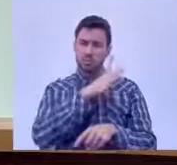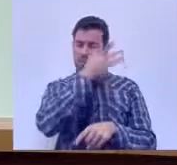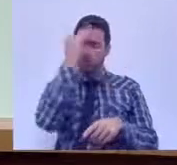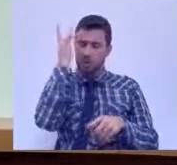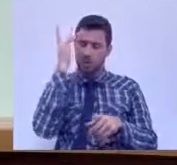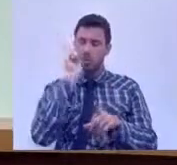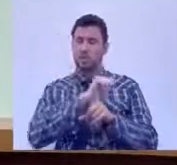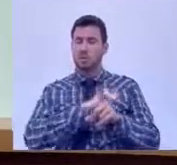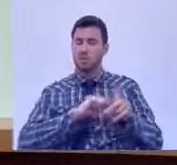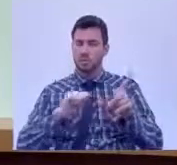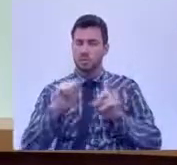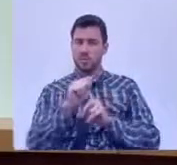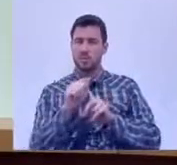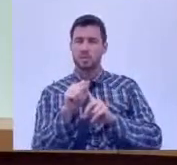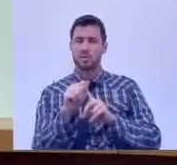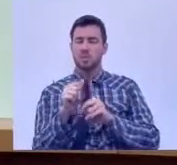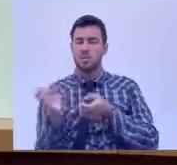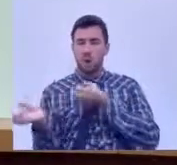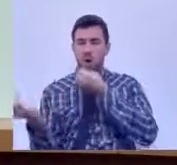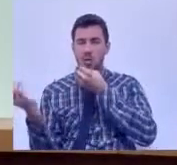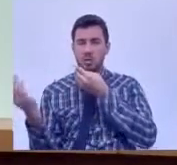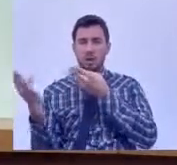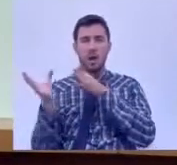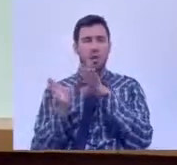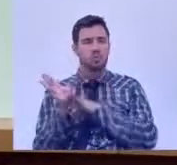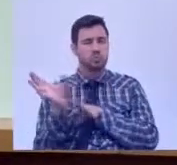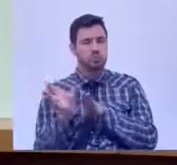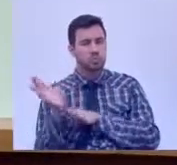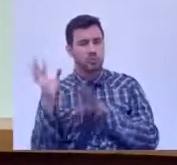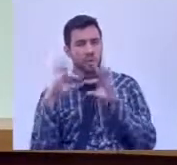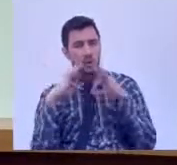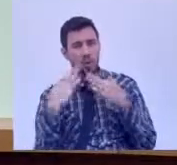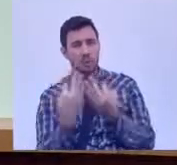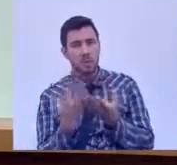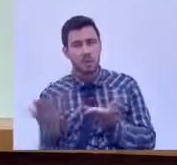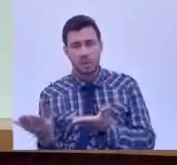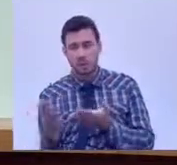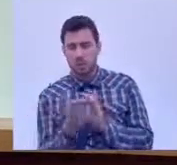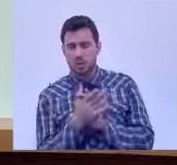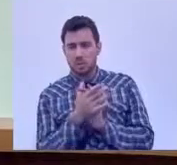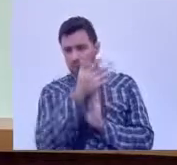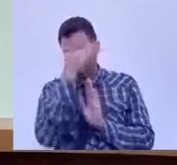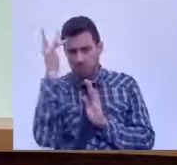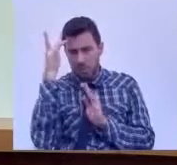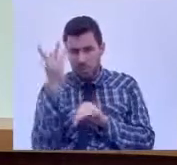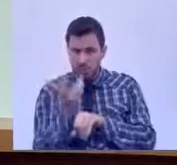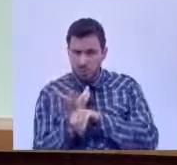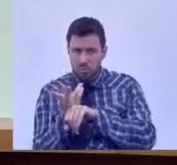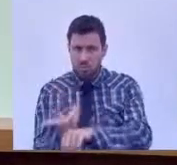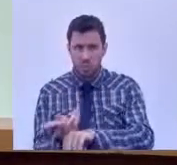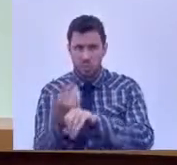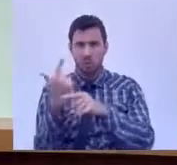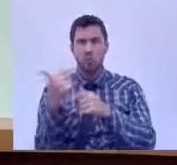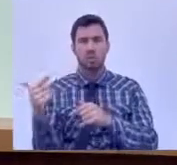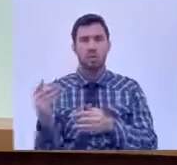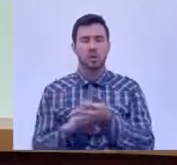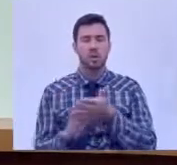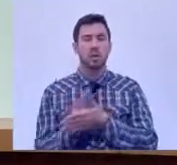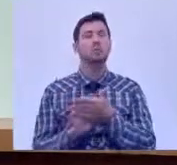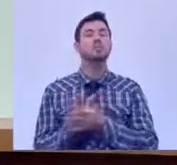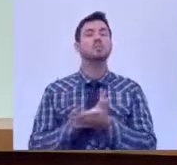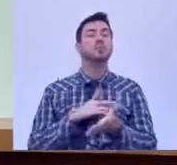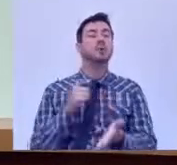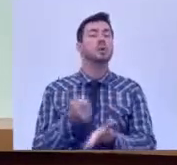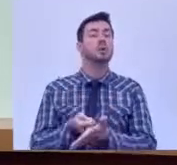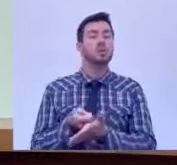uma assistência à família, orientar. E quem procura o vereador para esse serviço é porque não tem condições de pagar. E